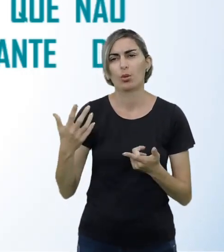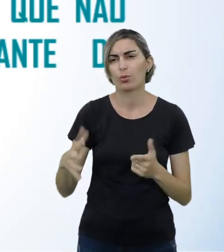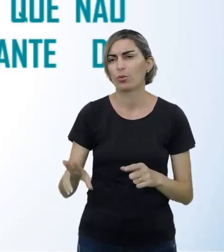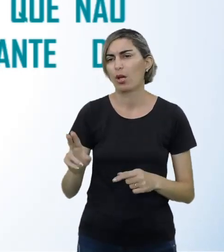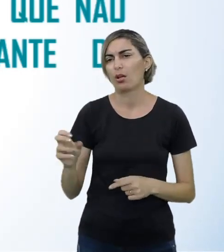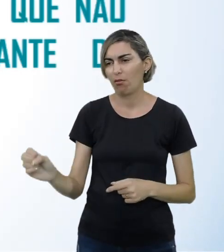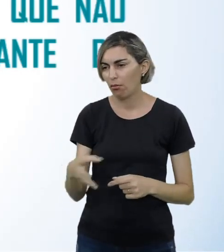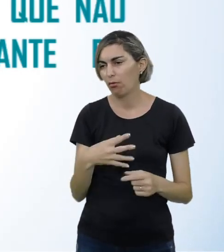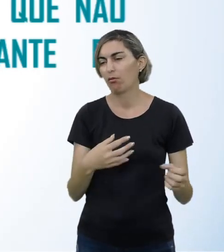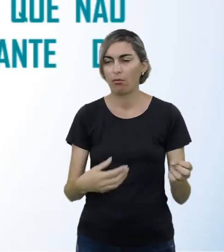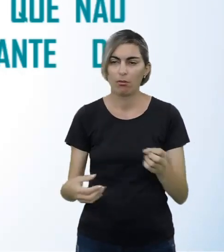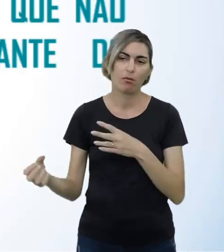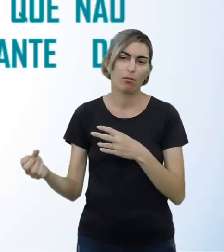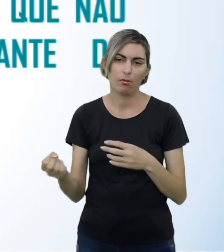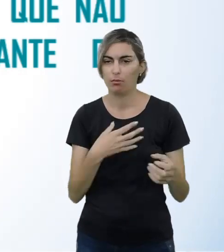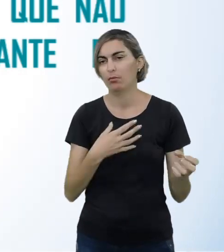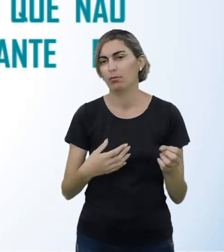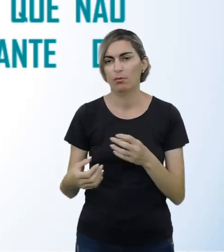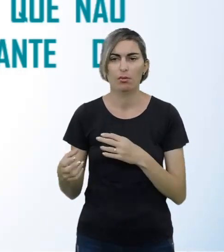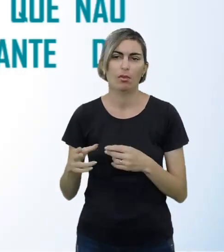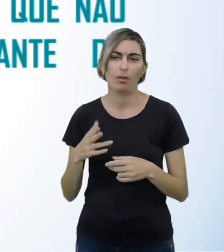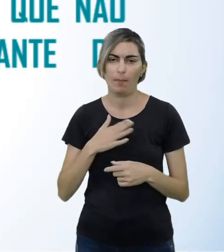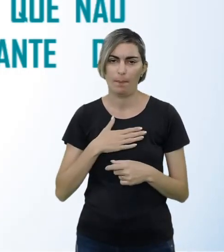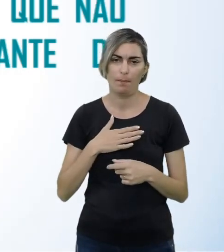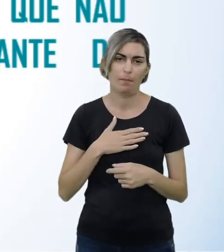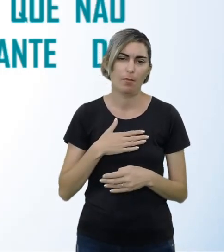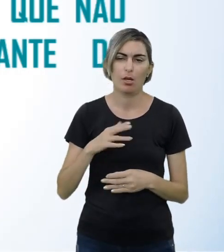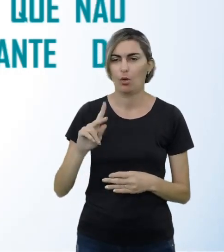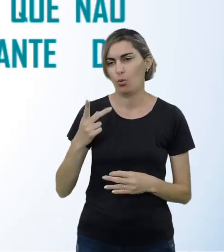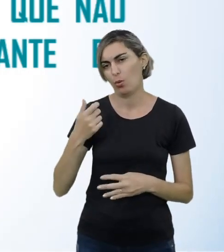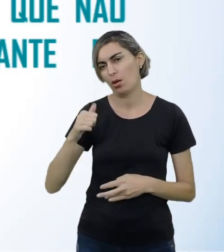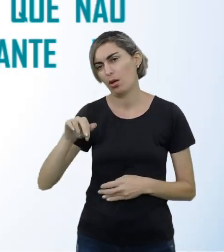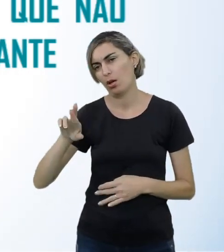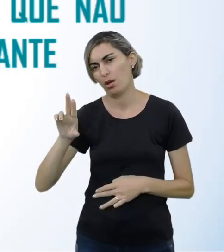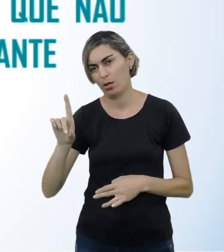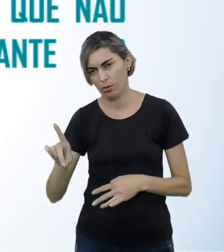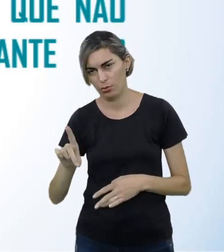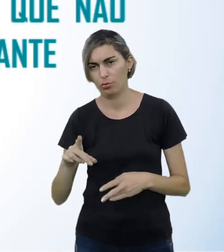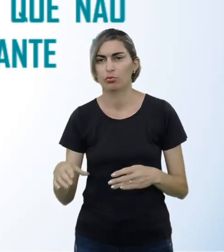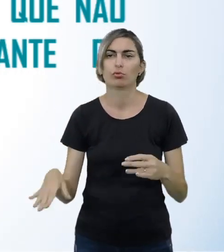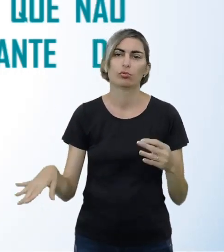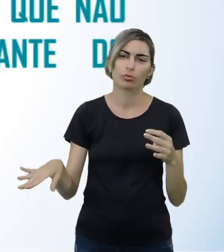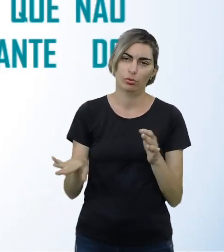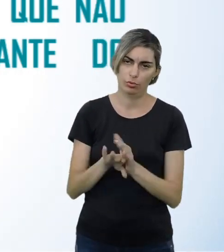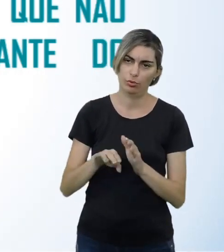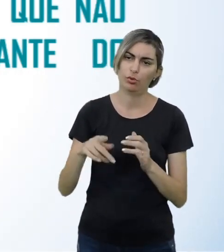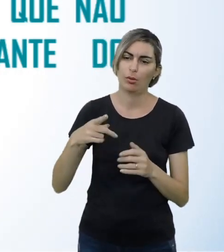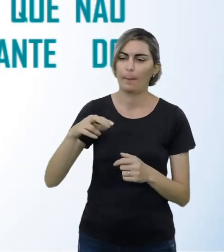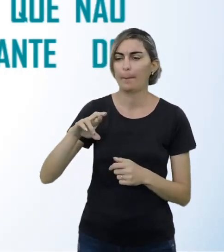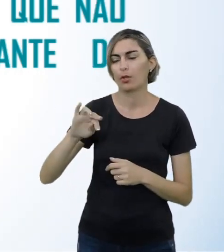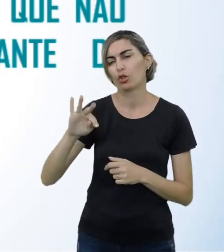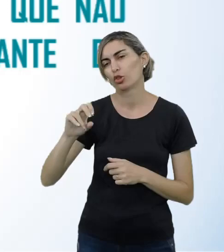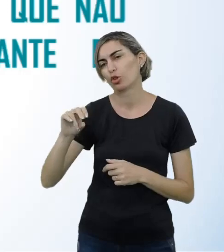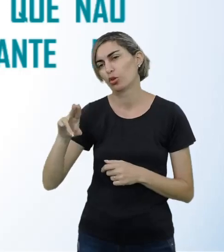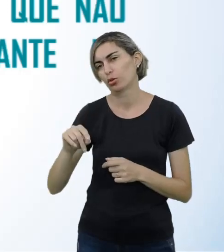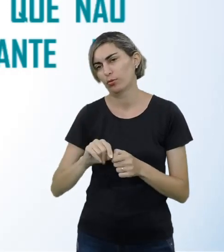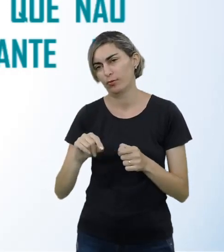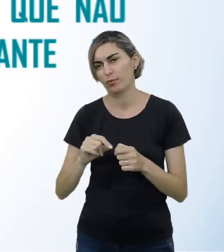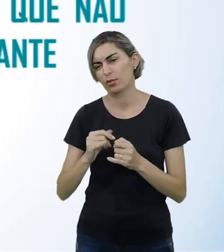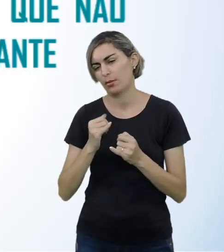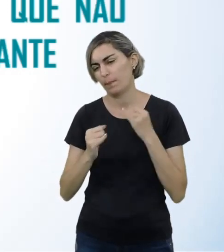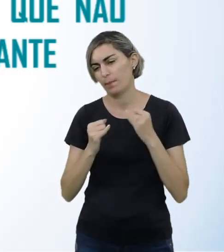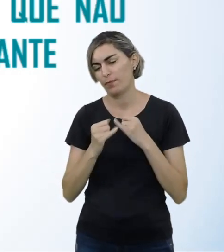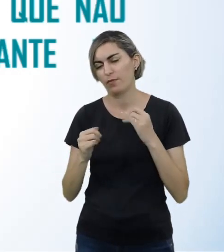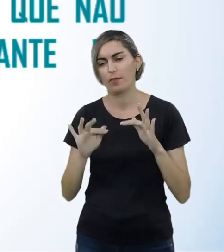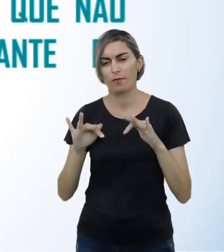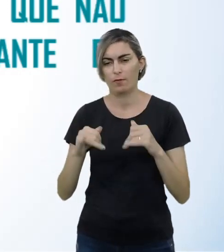quero ficar atualizando aquele meu hardware. Então, eu cheguei montei um protótipo, agora eu quero fazer um produto próximo